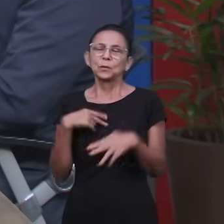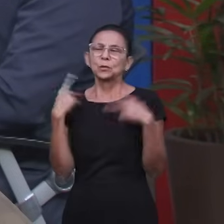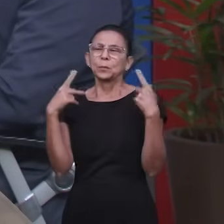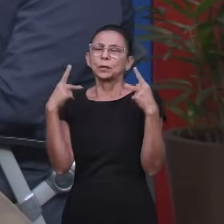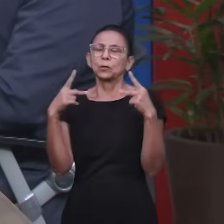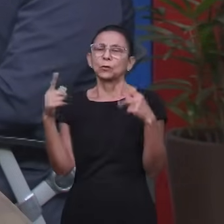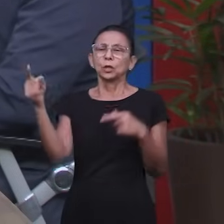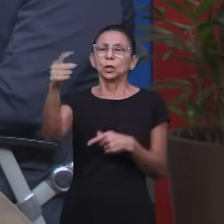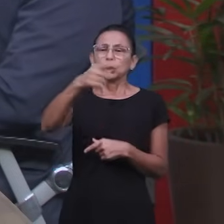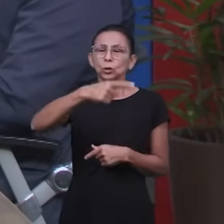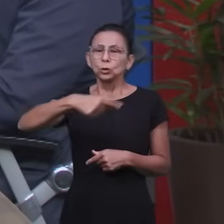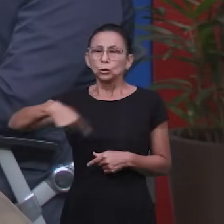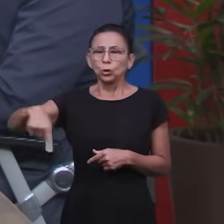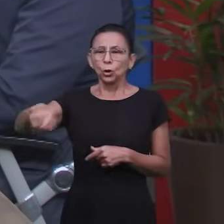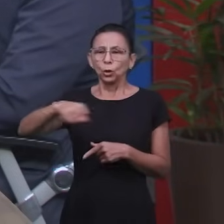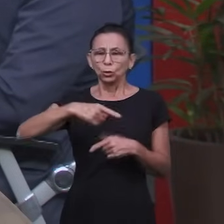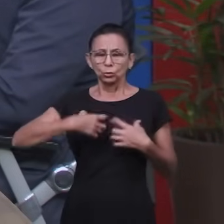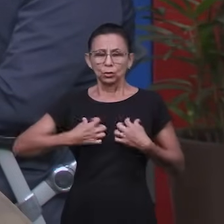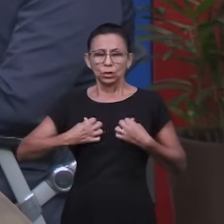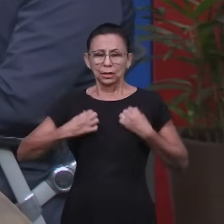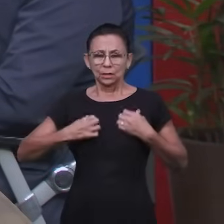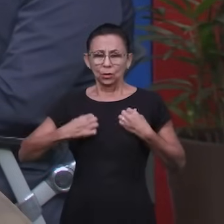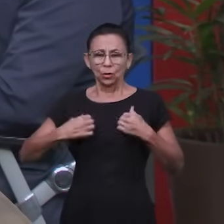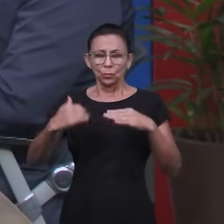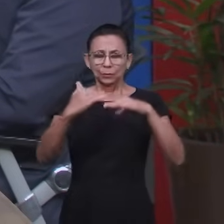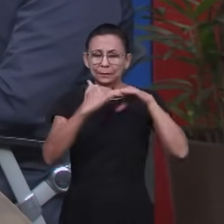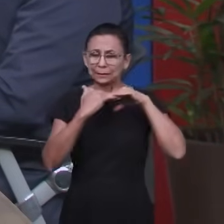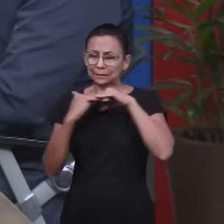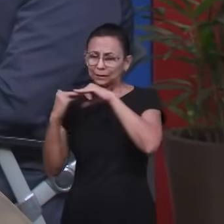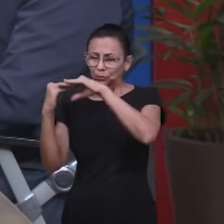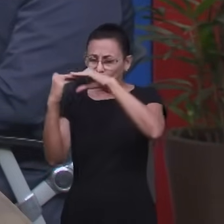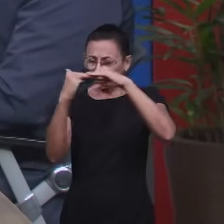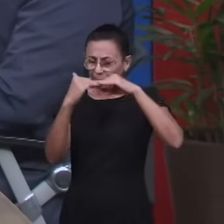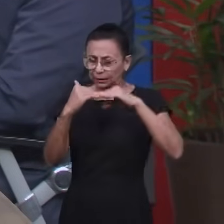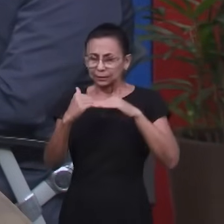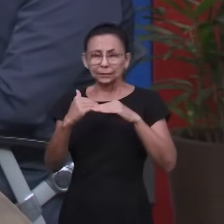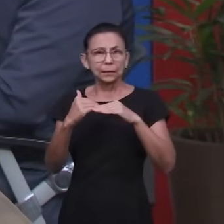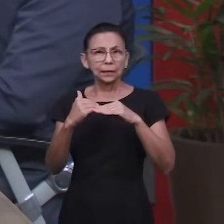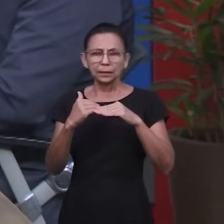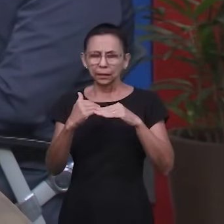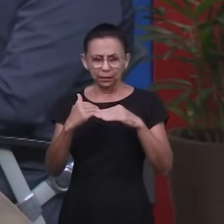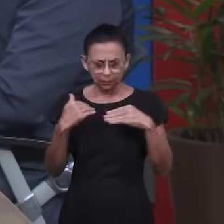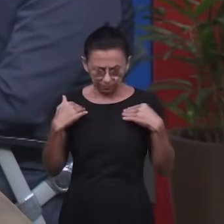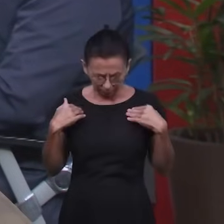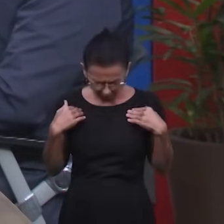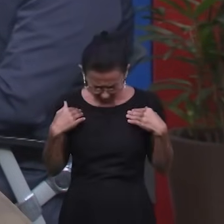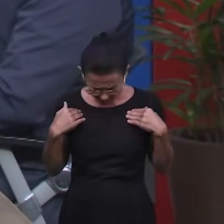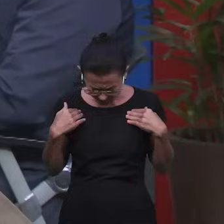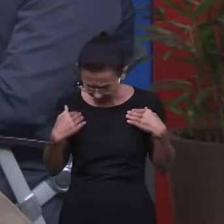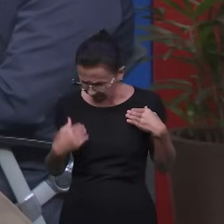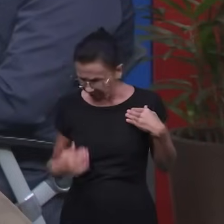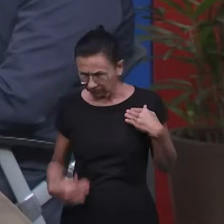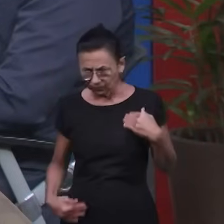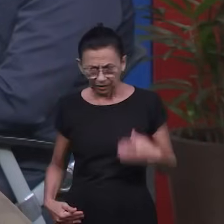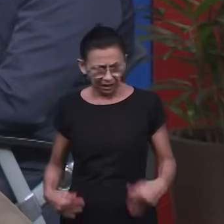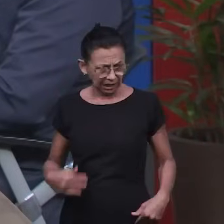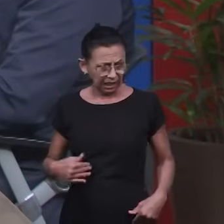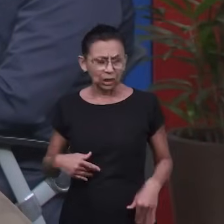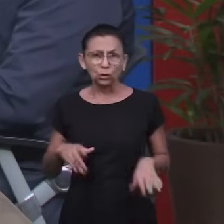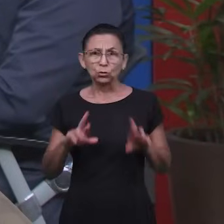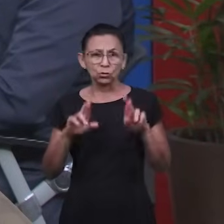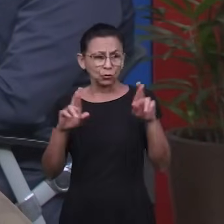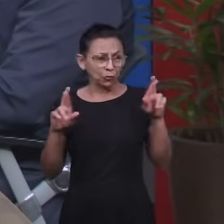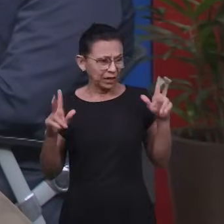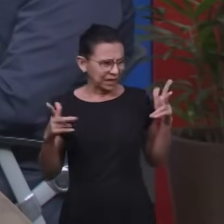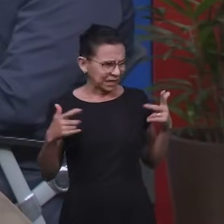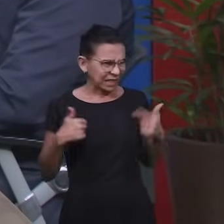outros. Ela falou, que negócio é esse? Esse povo veste tudo igual. Que é isso? Só ela me contando